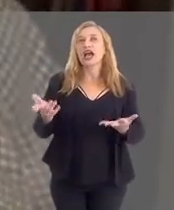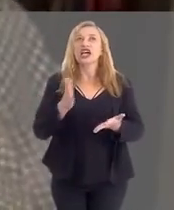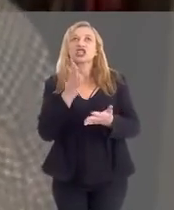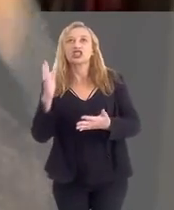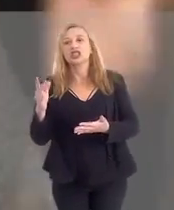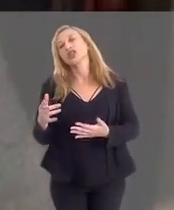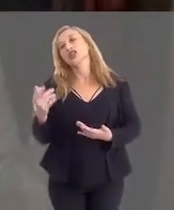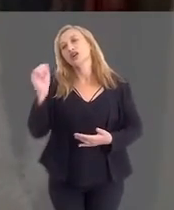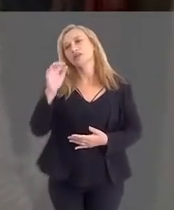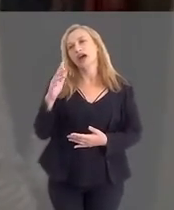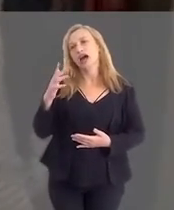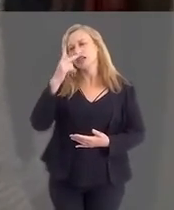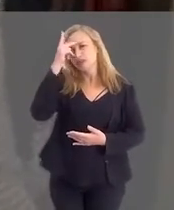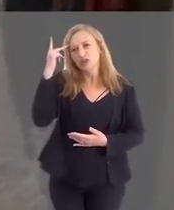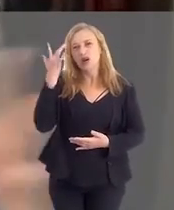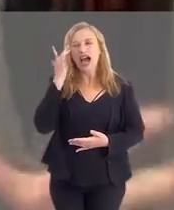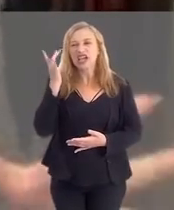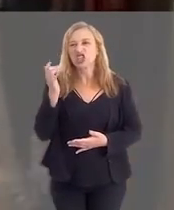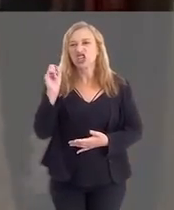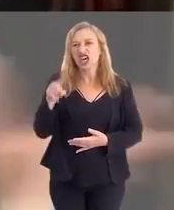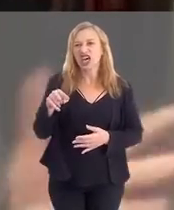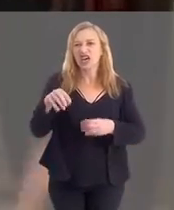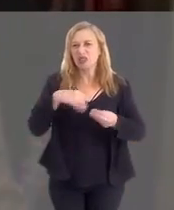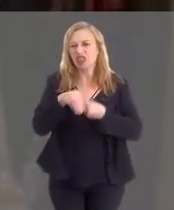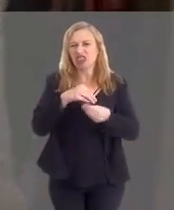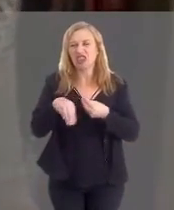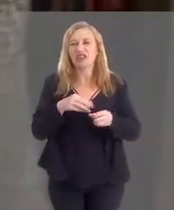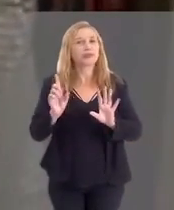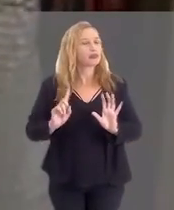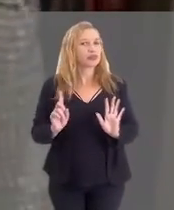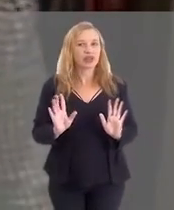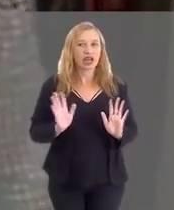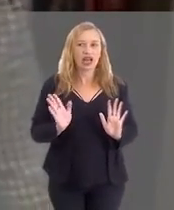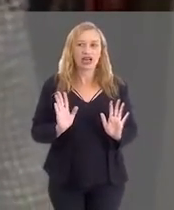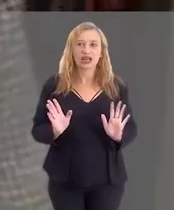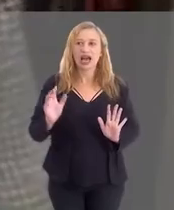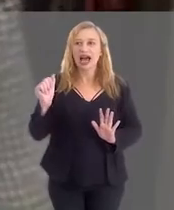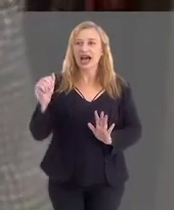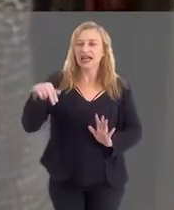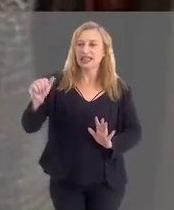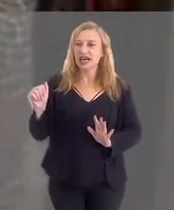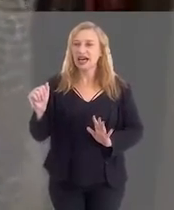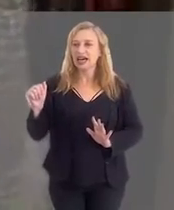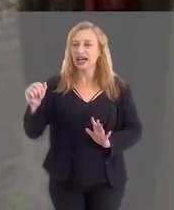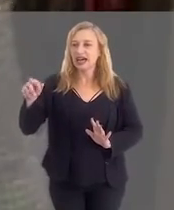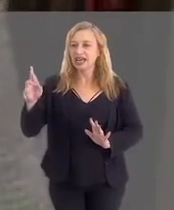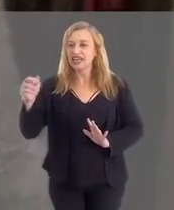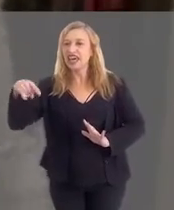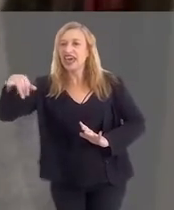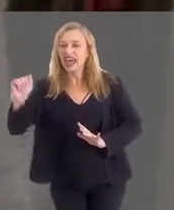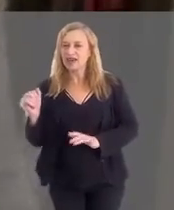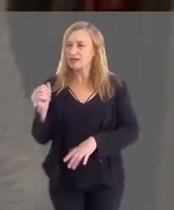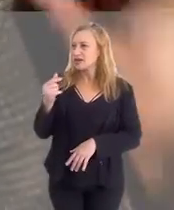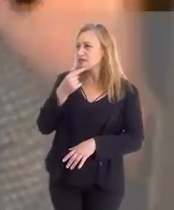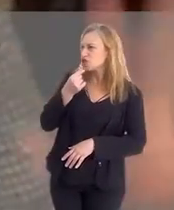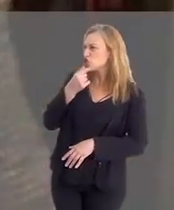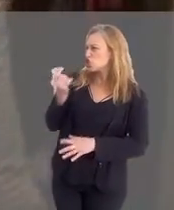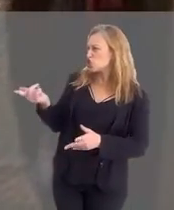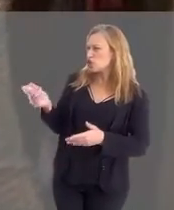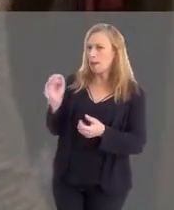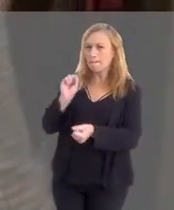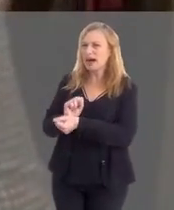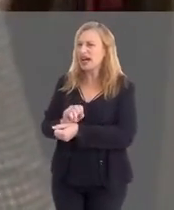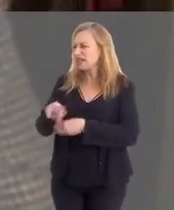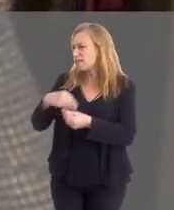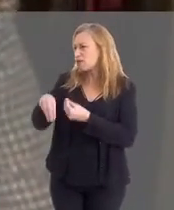disso, porque geralmente as pessoas usam anarquia como bagunça, como desordem. Então, deixa de anarquia, menino, para